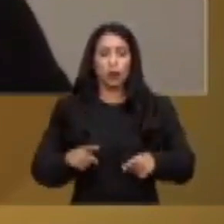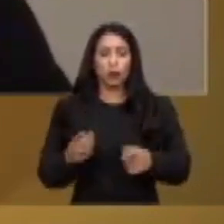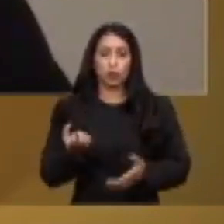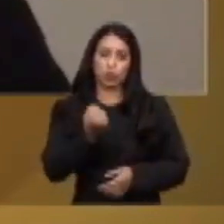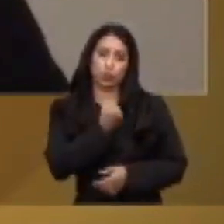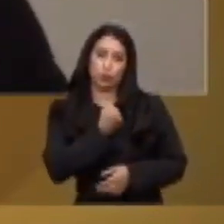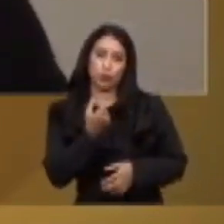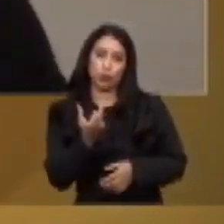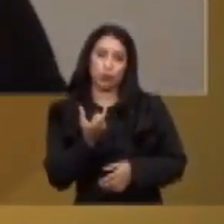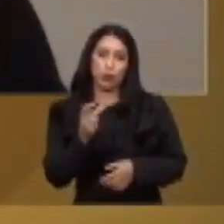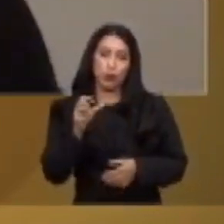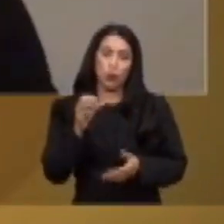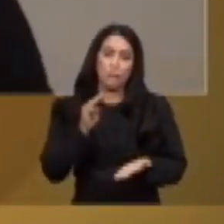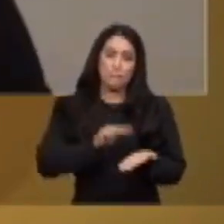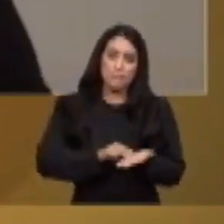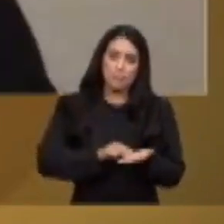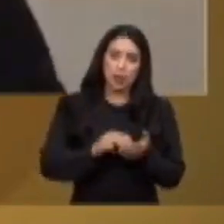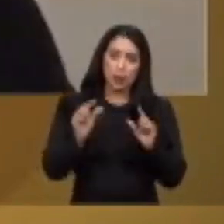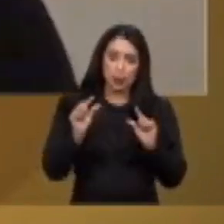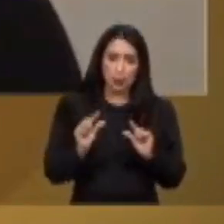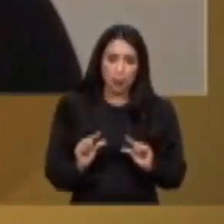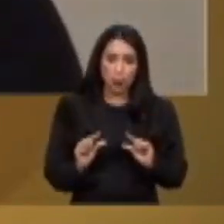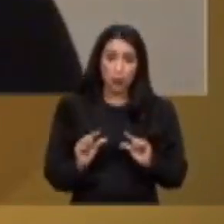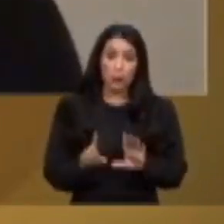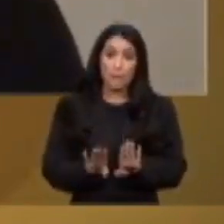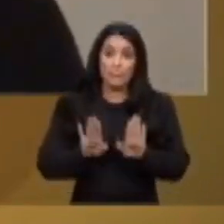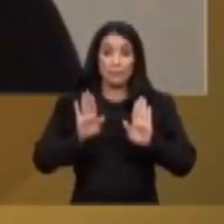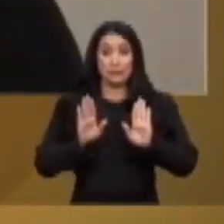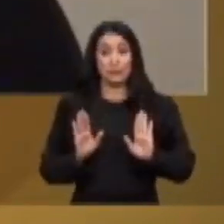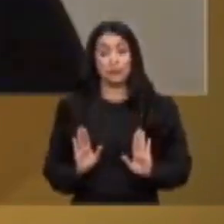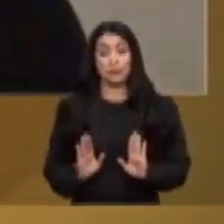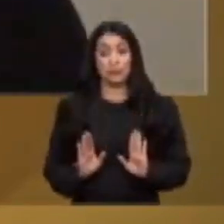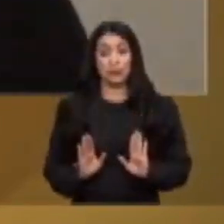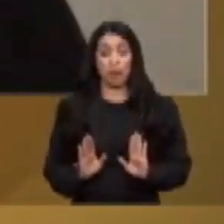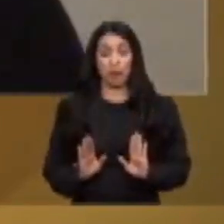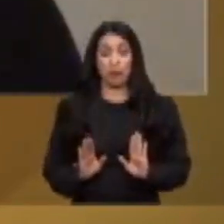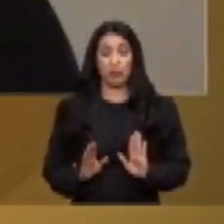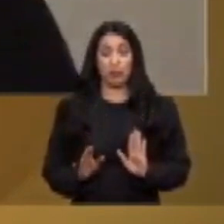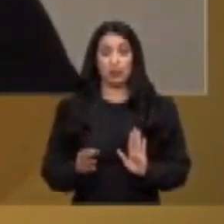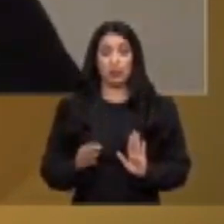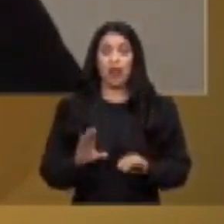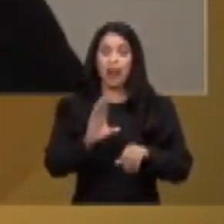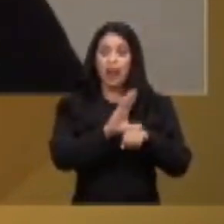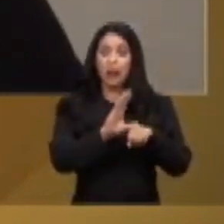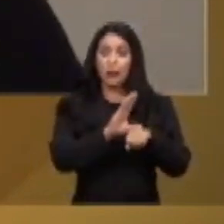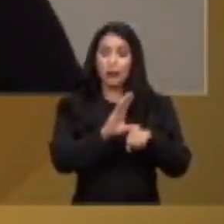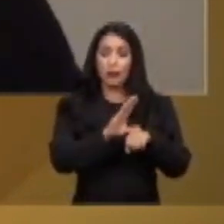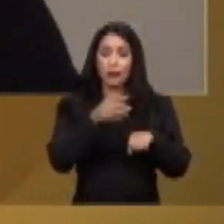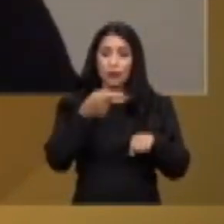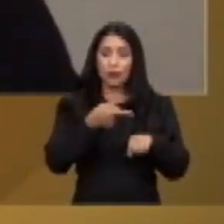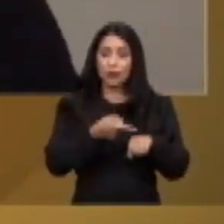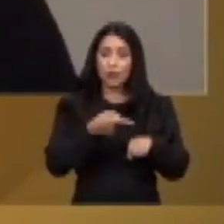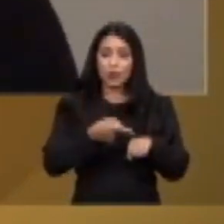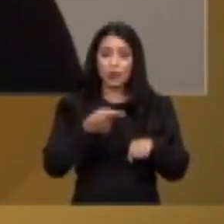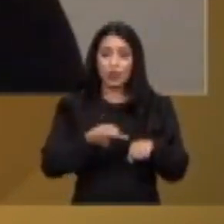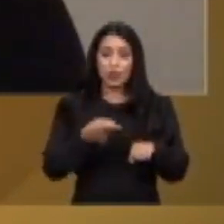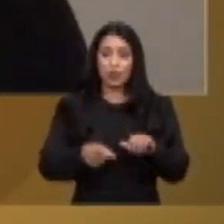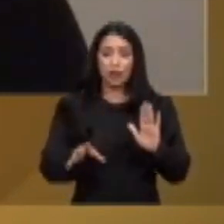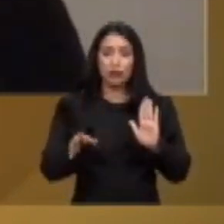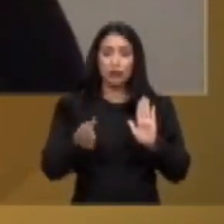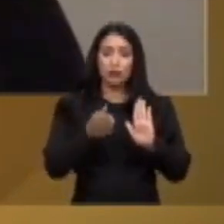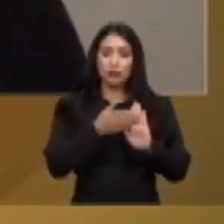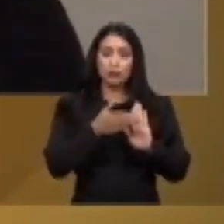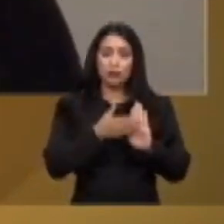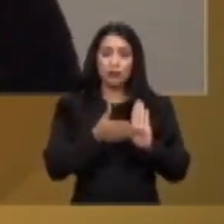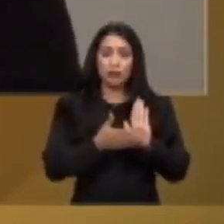integrantes. Mas eu quero me reportar aqui que a própria Carta Magna tem um dispositivo específico